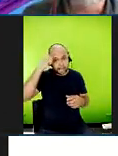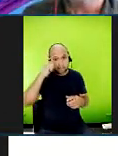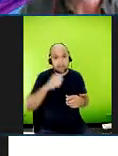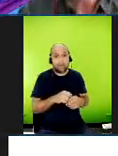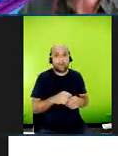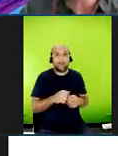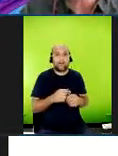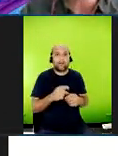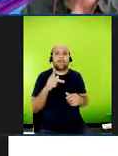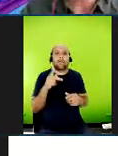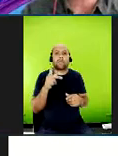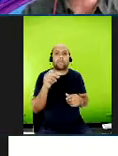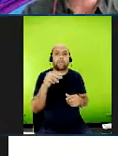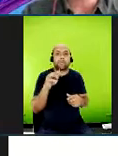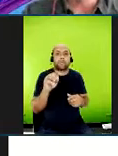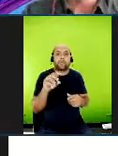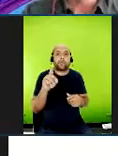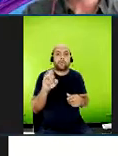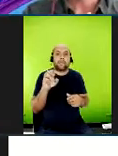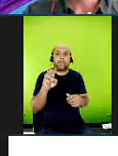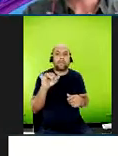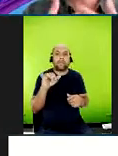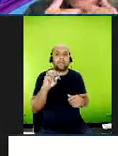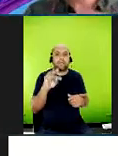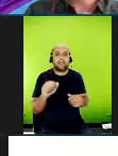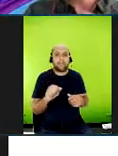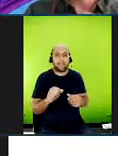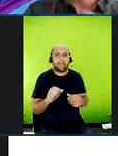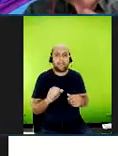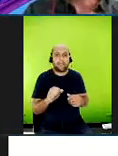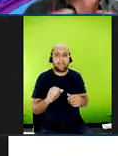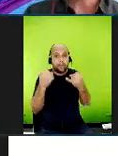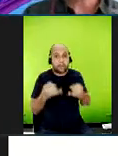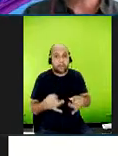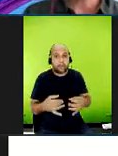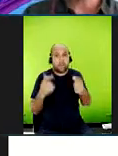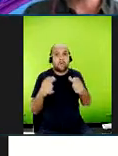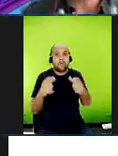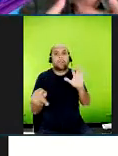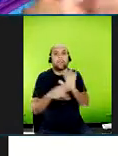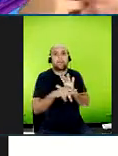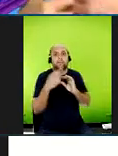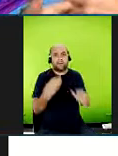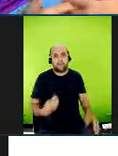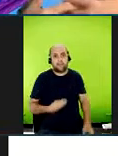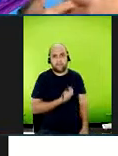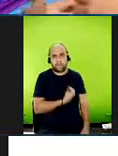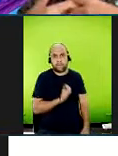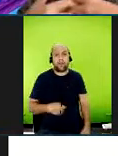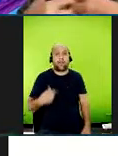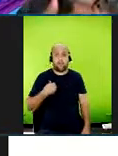de vista e o seu lugar a respeito ao lugar de onde você está então eu sou um homem gay